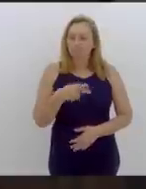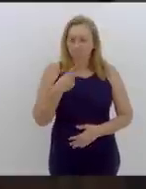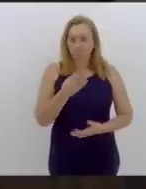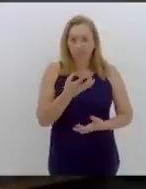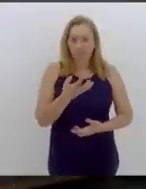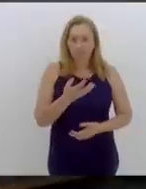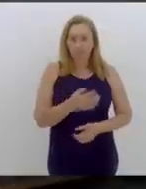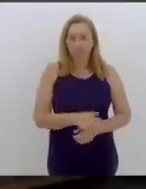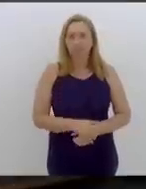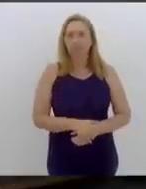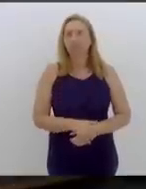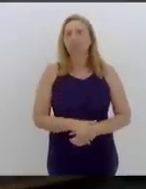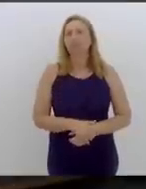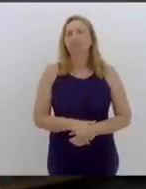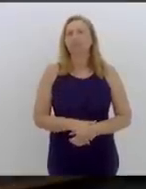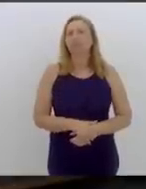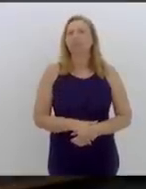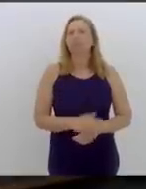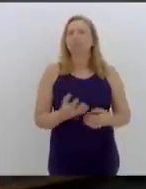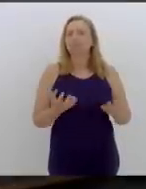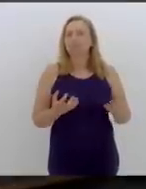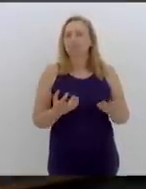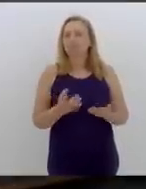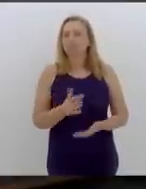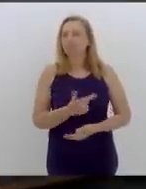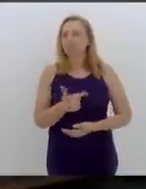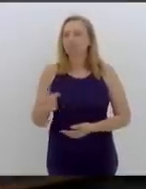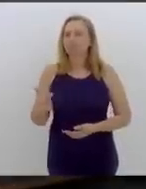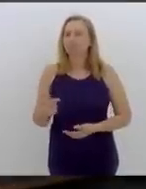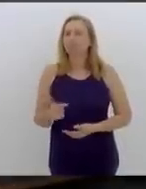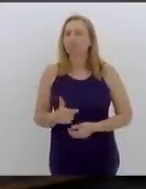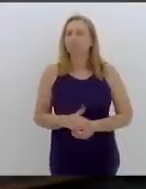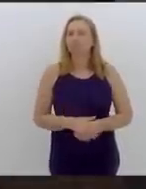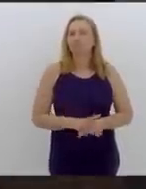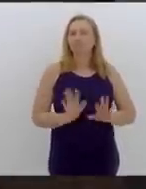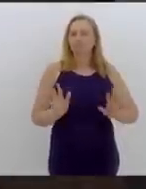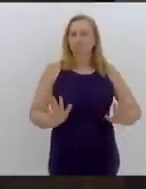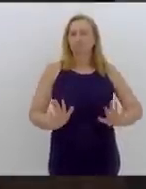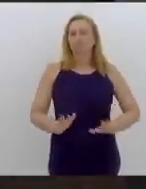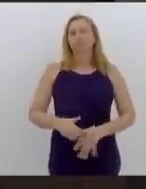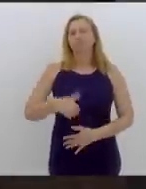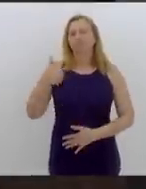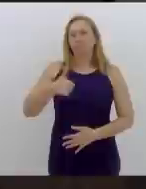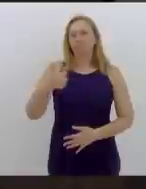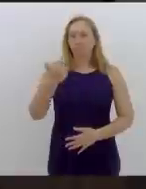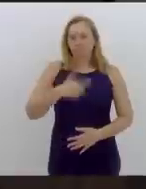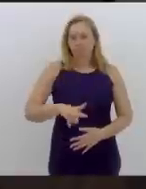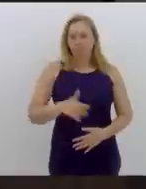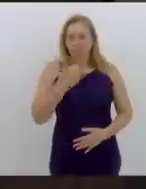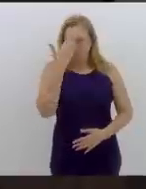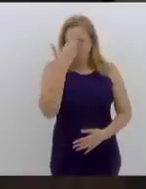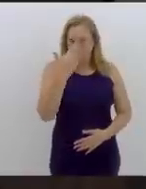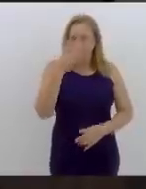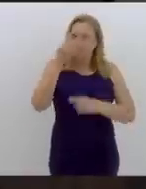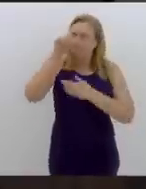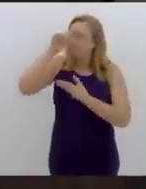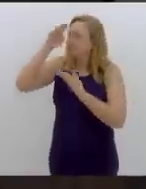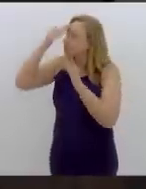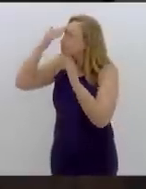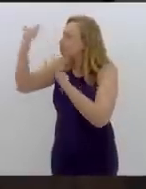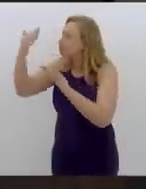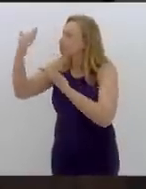quer falar alguma coisa não eu queria Então já não tendo mais eu queria primeiramente mais uma vez aqui agradecer a Deus